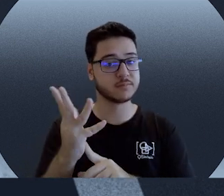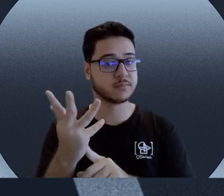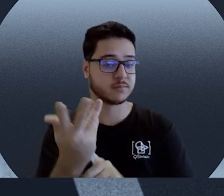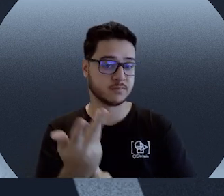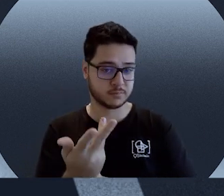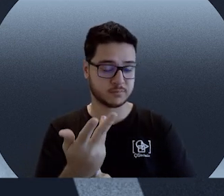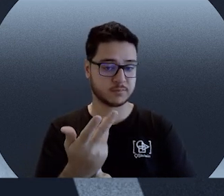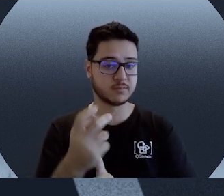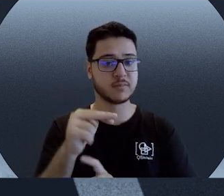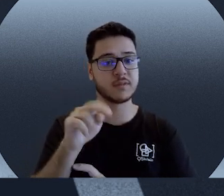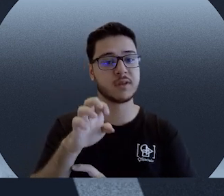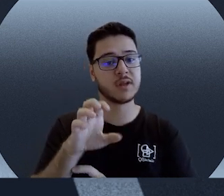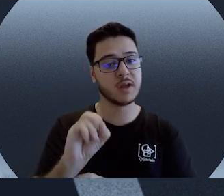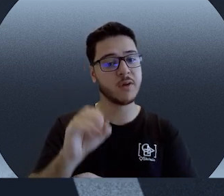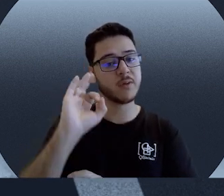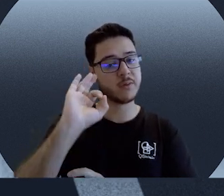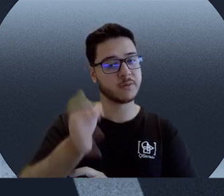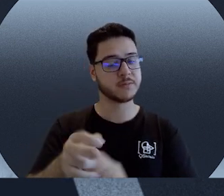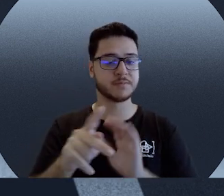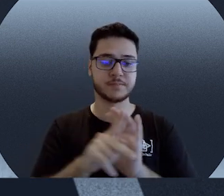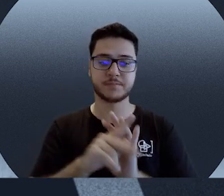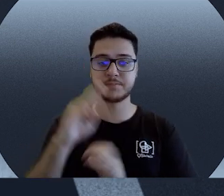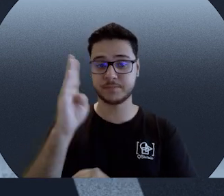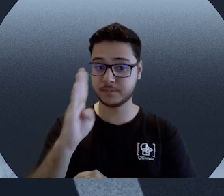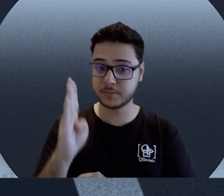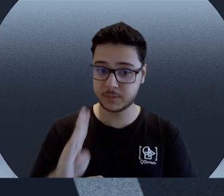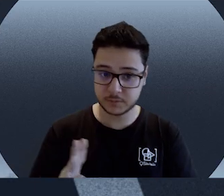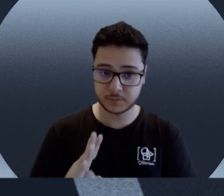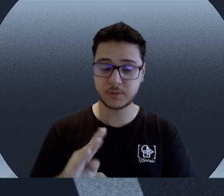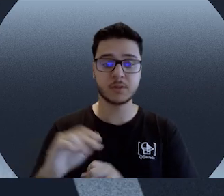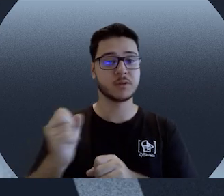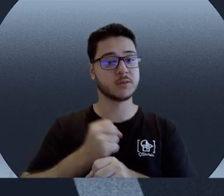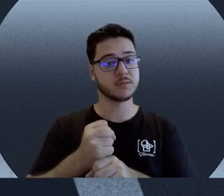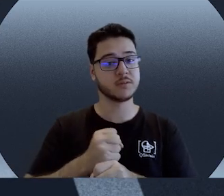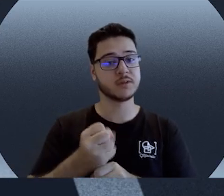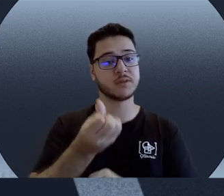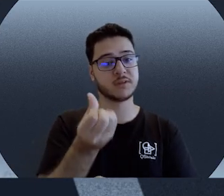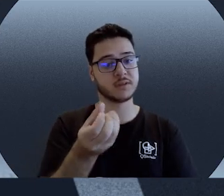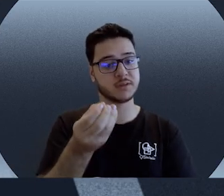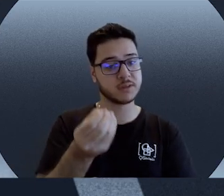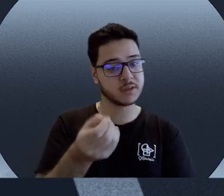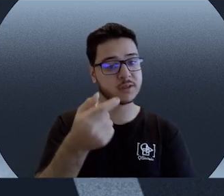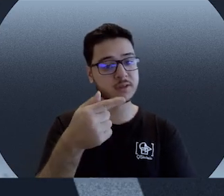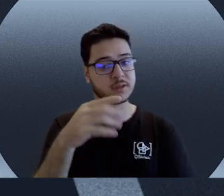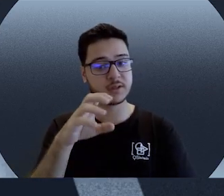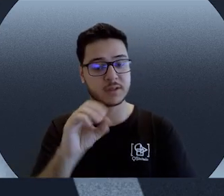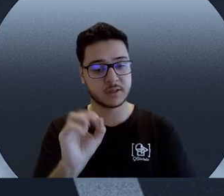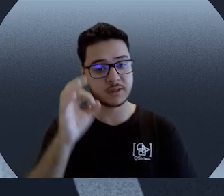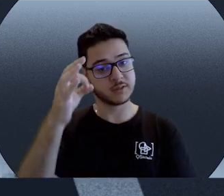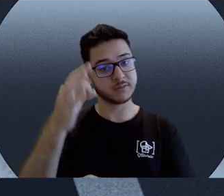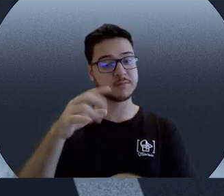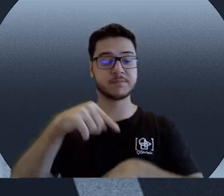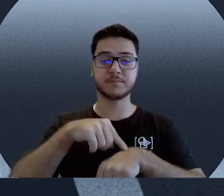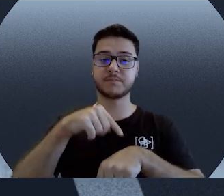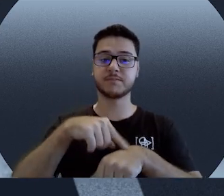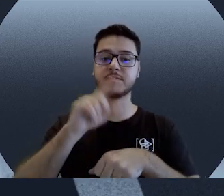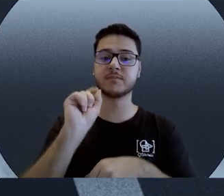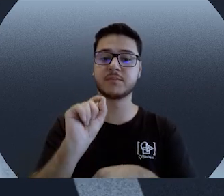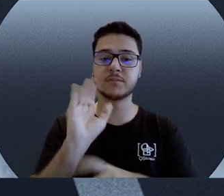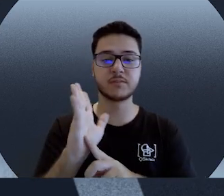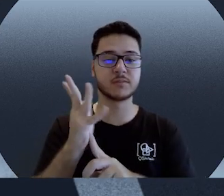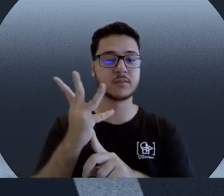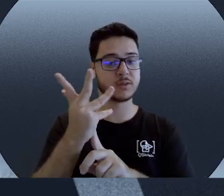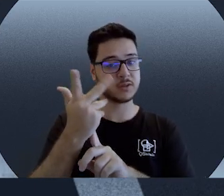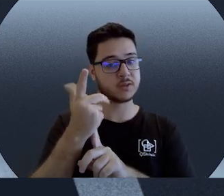exemplo, citar a arte neoconcreta no Brasil, na década de 60 e 70. Ela é um momento onde os